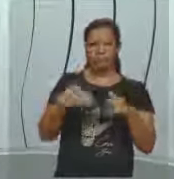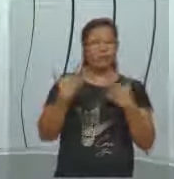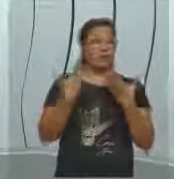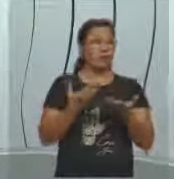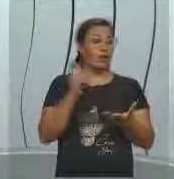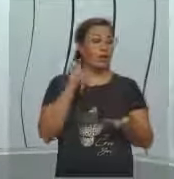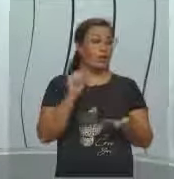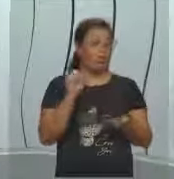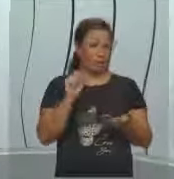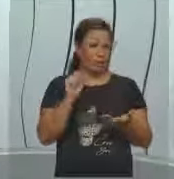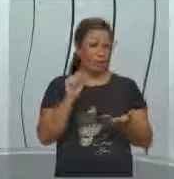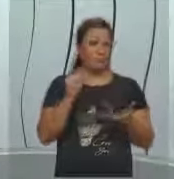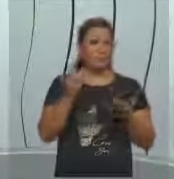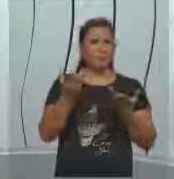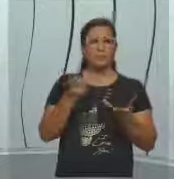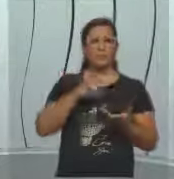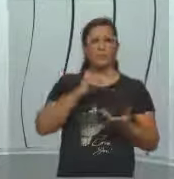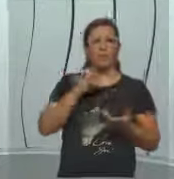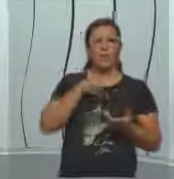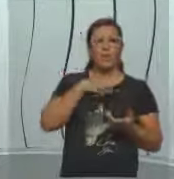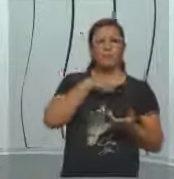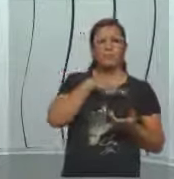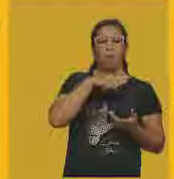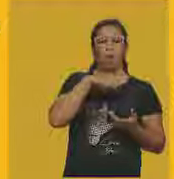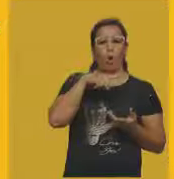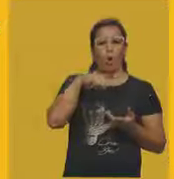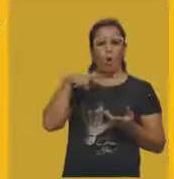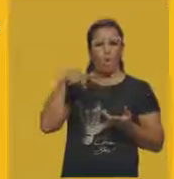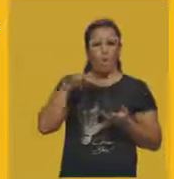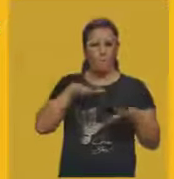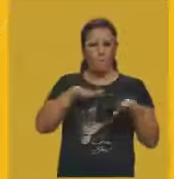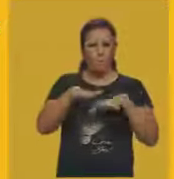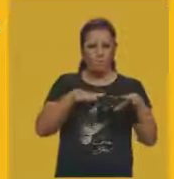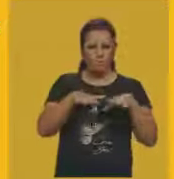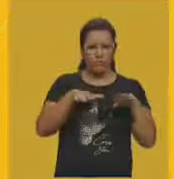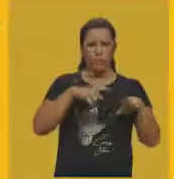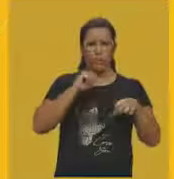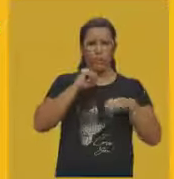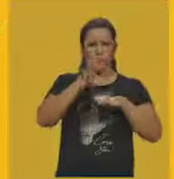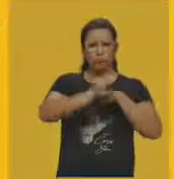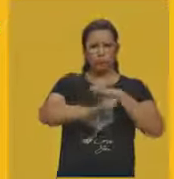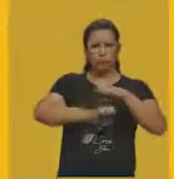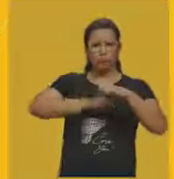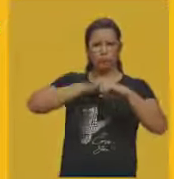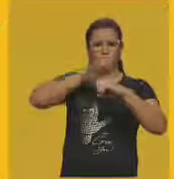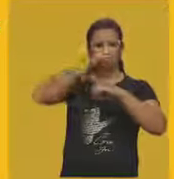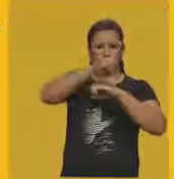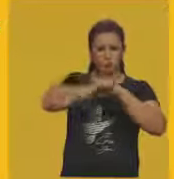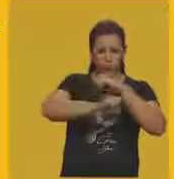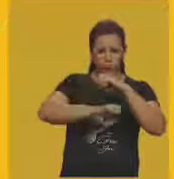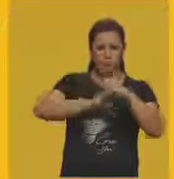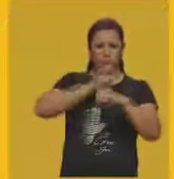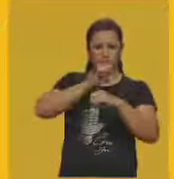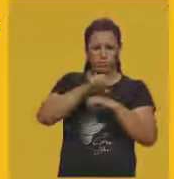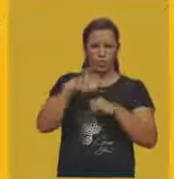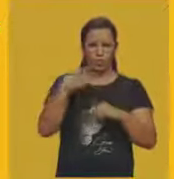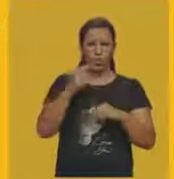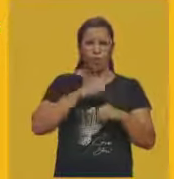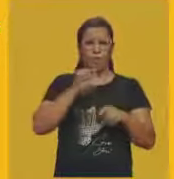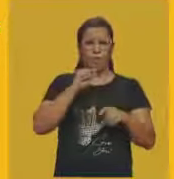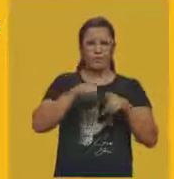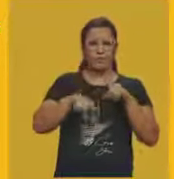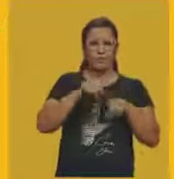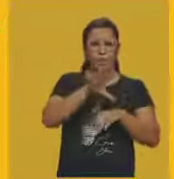definição, o movimento ordenado dos elétrons livres presentes em materiais condutores,